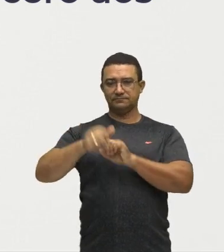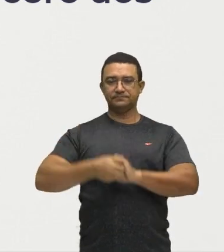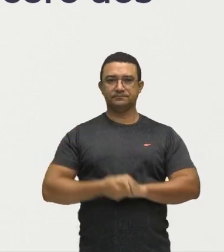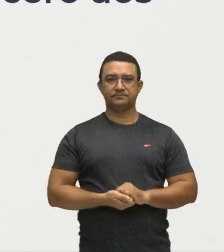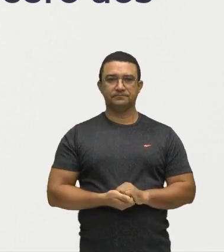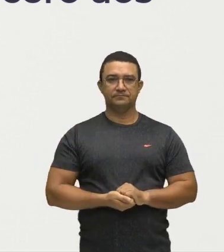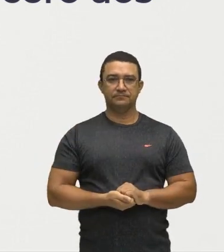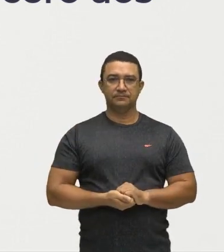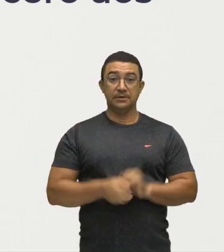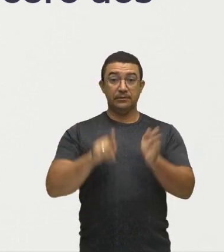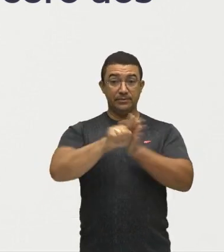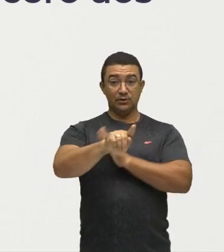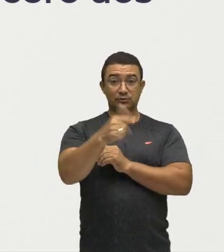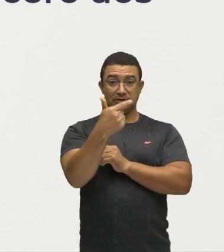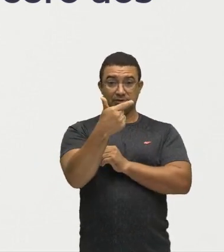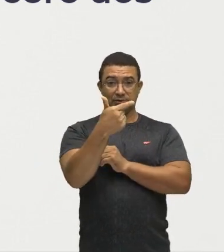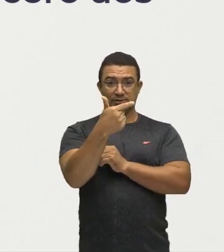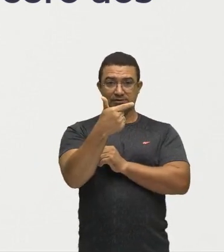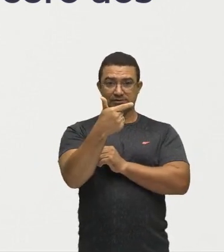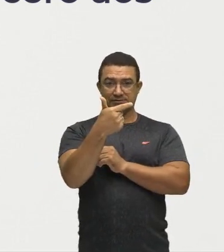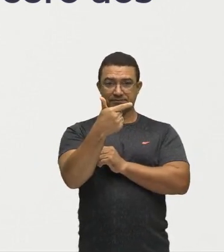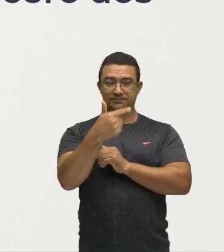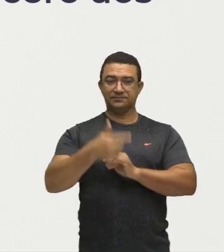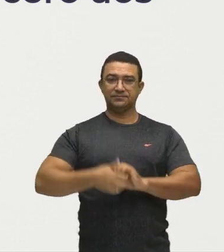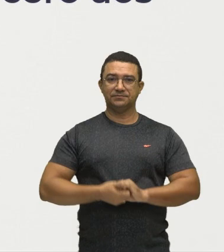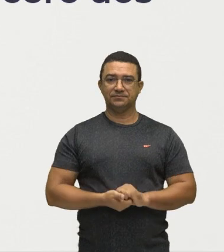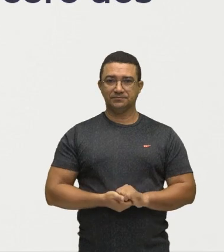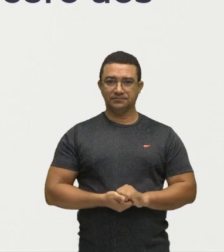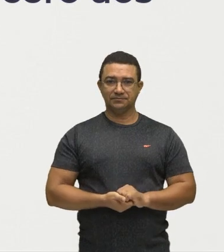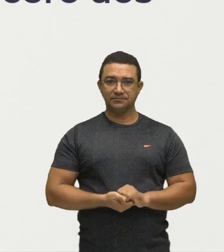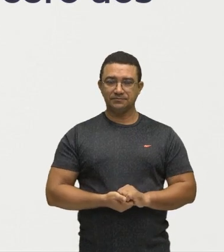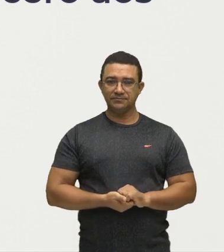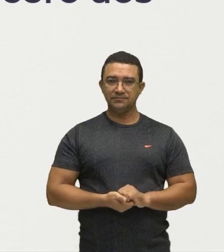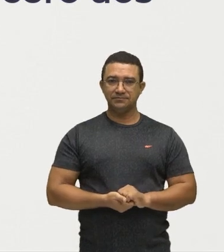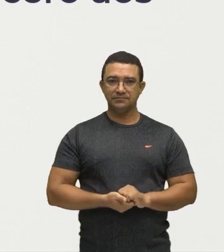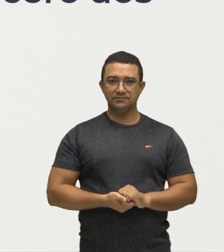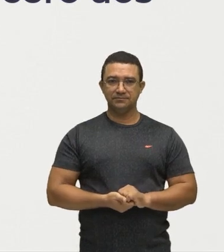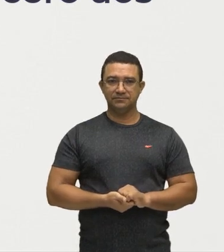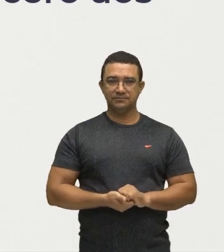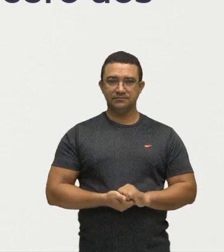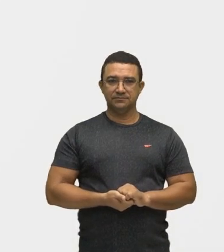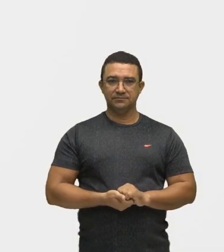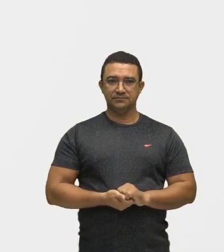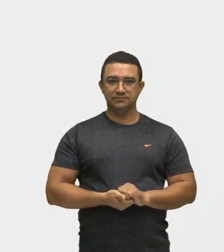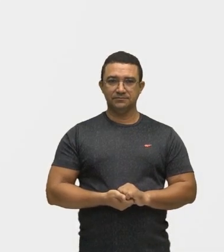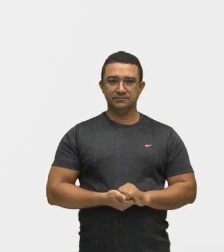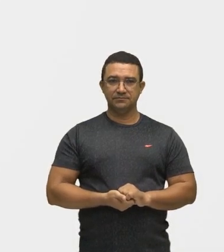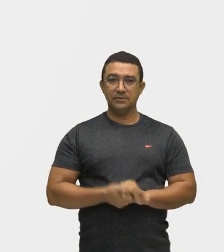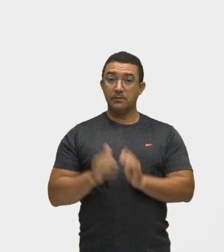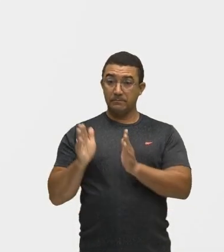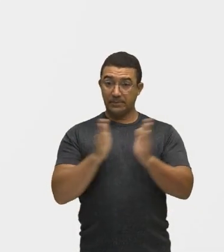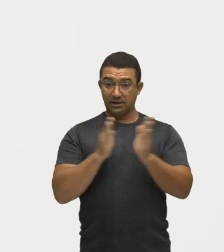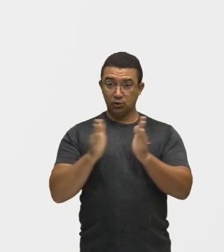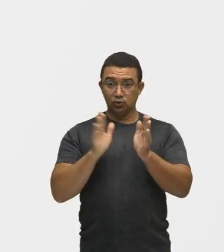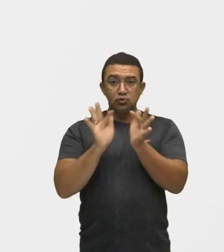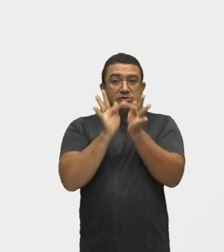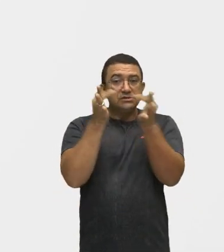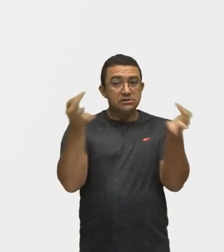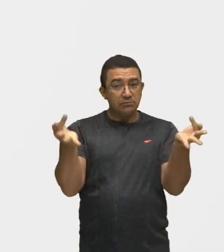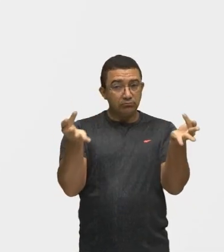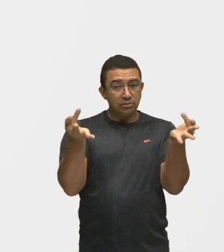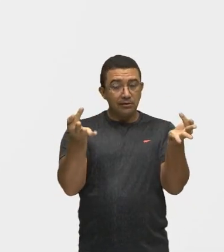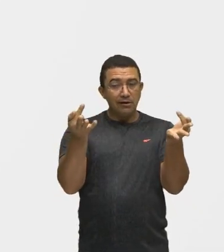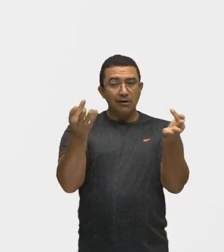Olha só a questão 2 aí. Resposta da questão 2. Temos um comentáriozinho. Temos sim, olha só. O período simples, ele apresenta apenas